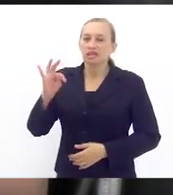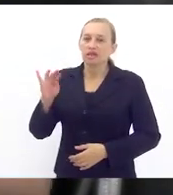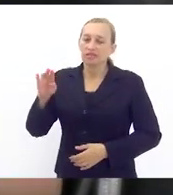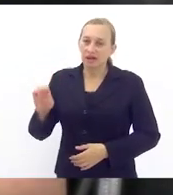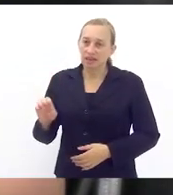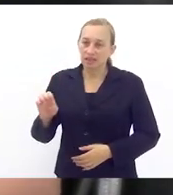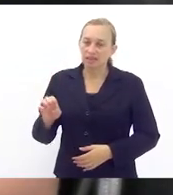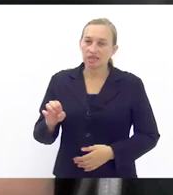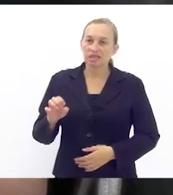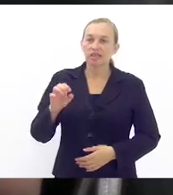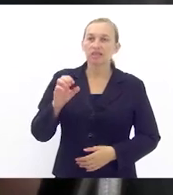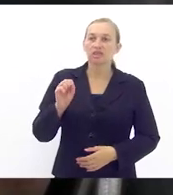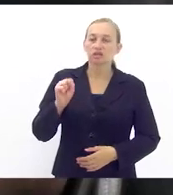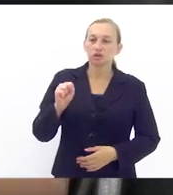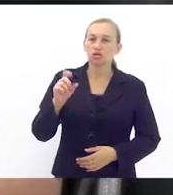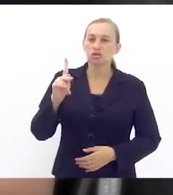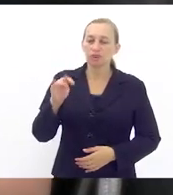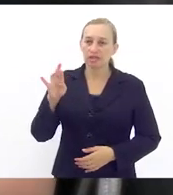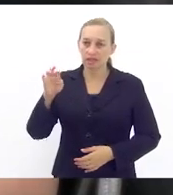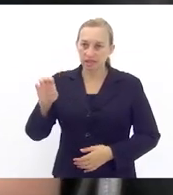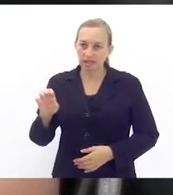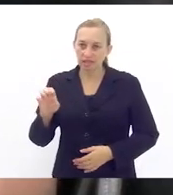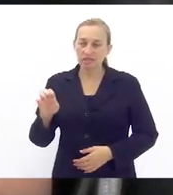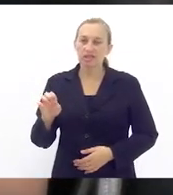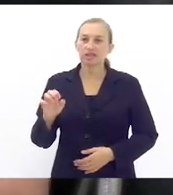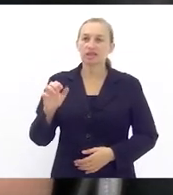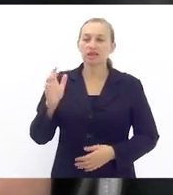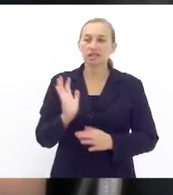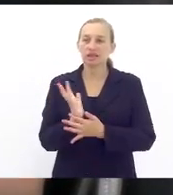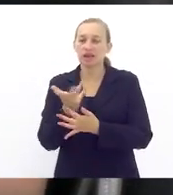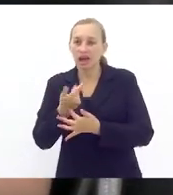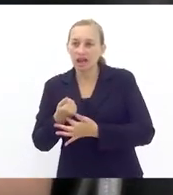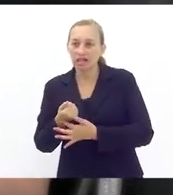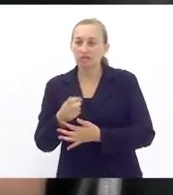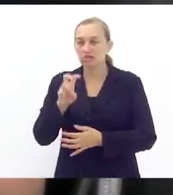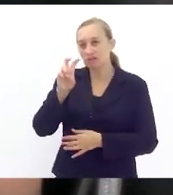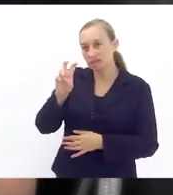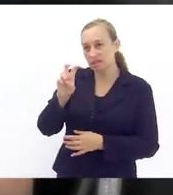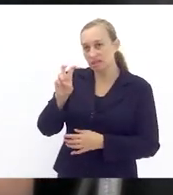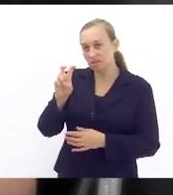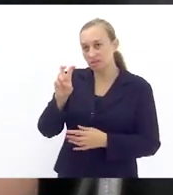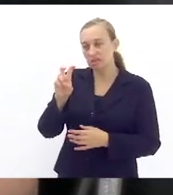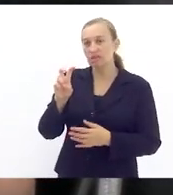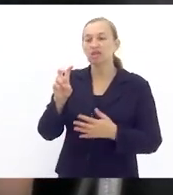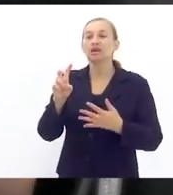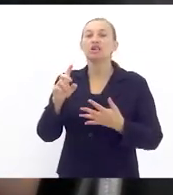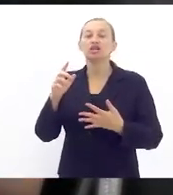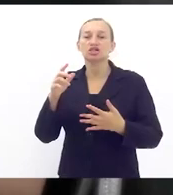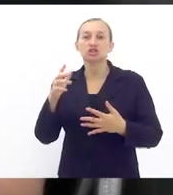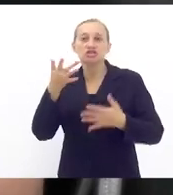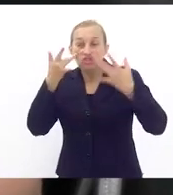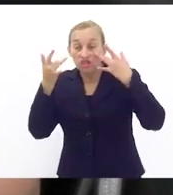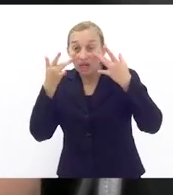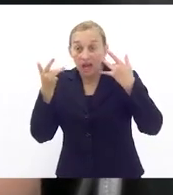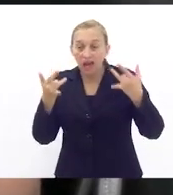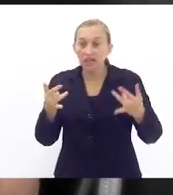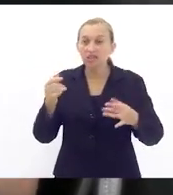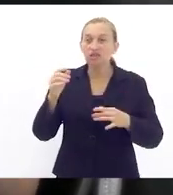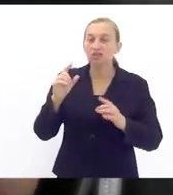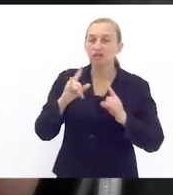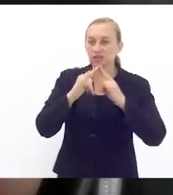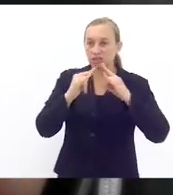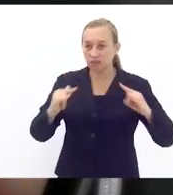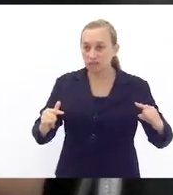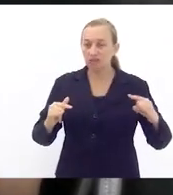artes essa Superintendência ela dialoga com as cinco linguagens que é o teatro circo a dança as artes